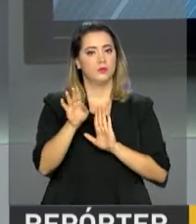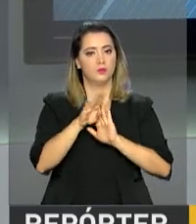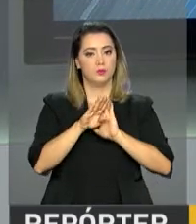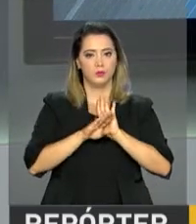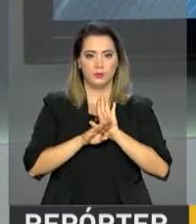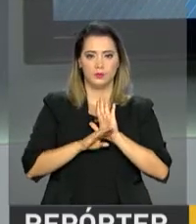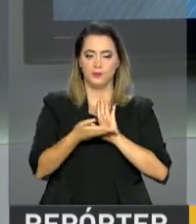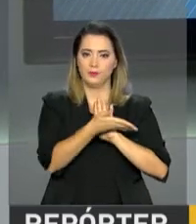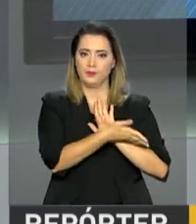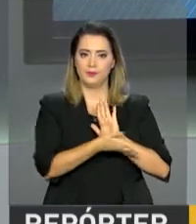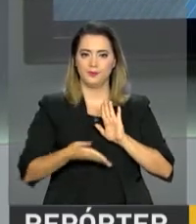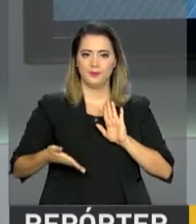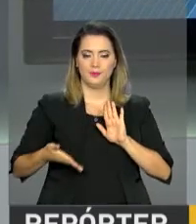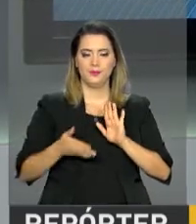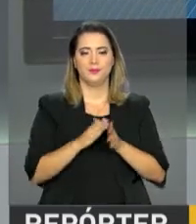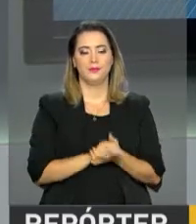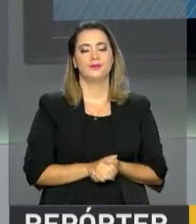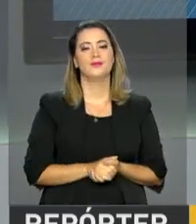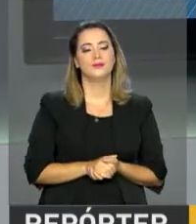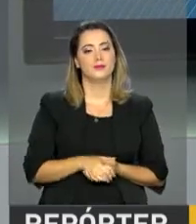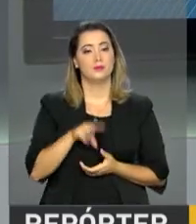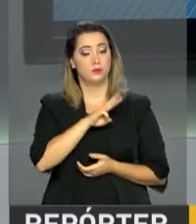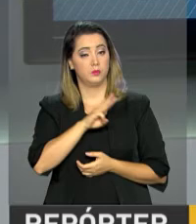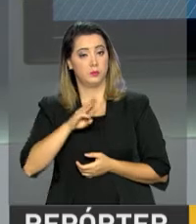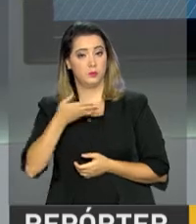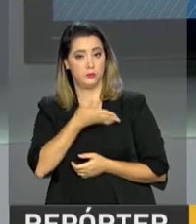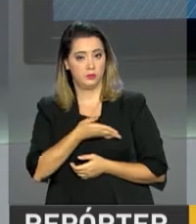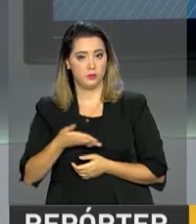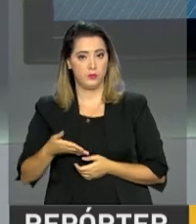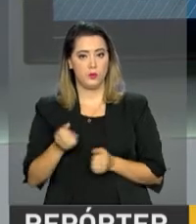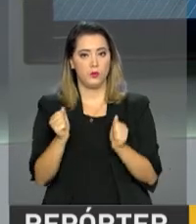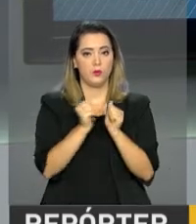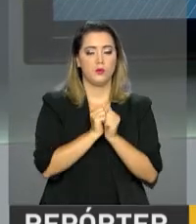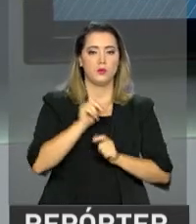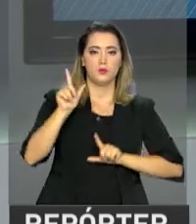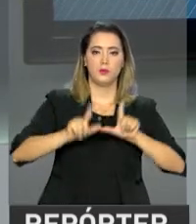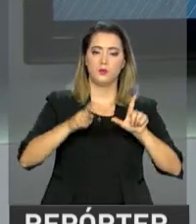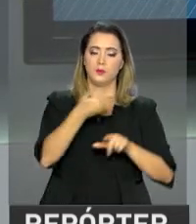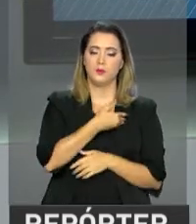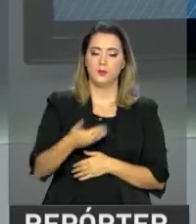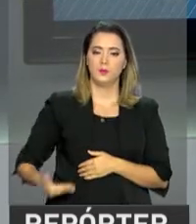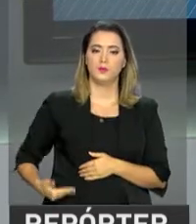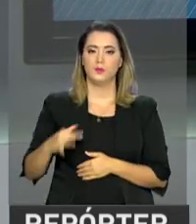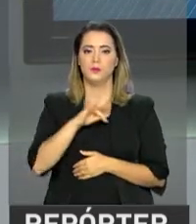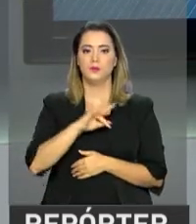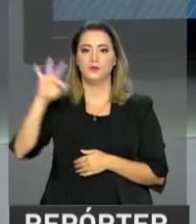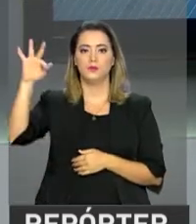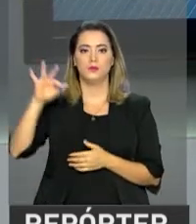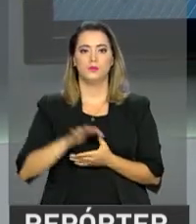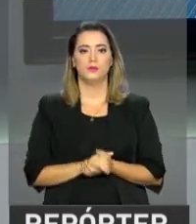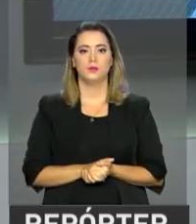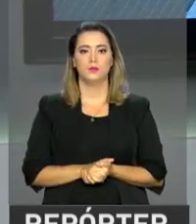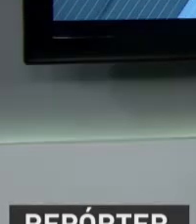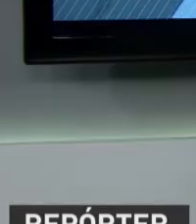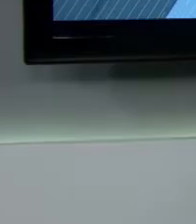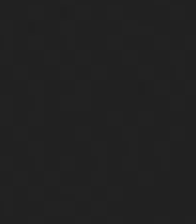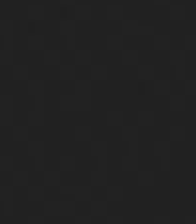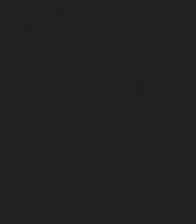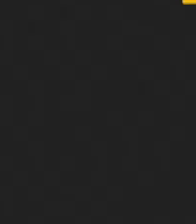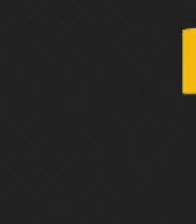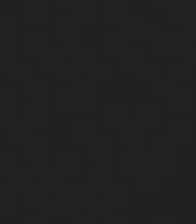toda nossa programação também está na página da nbr na internet continue com a gente na nbr a tv do governo federal